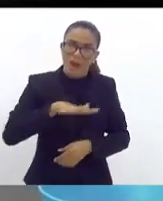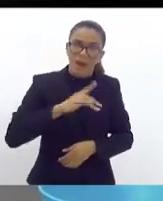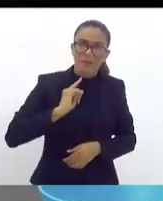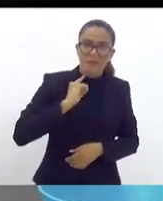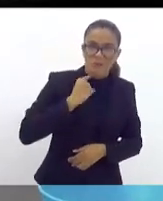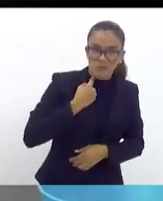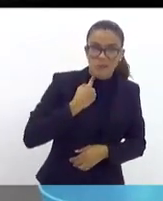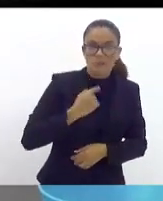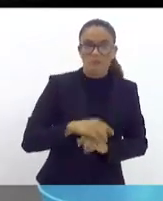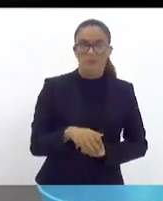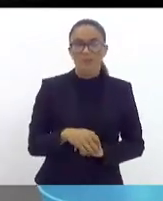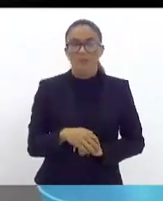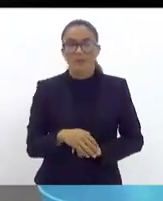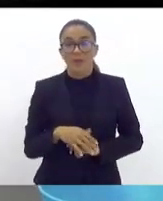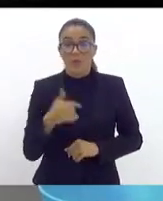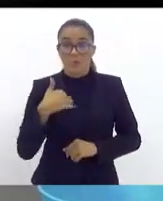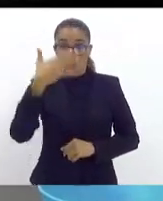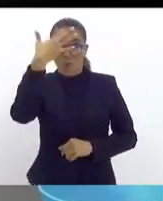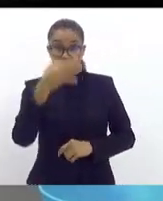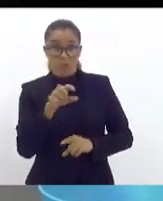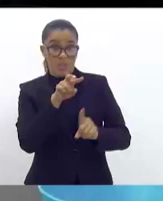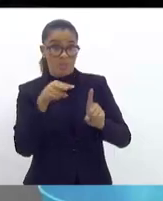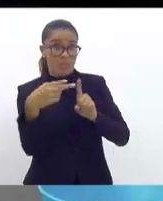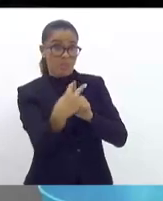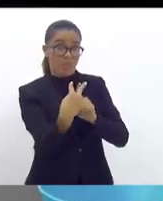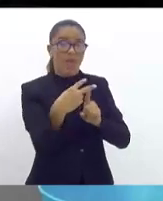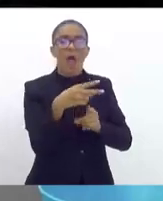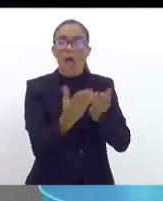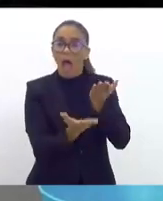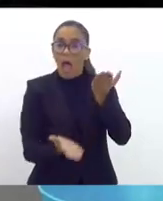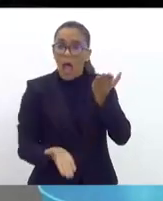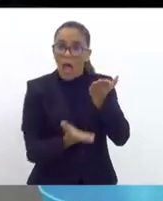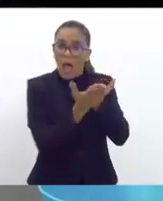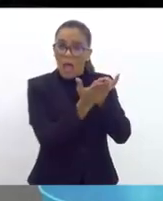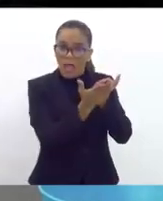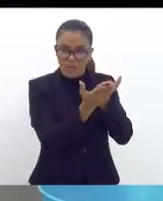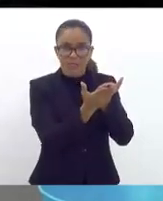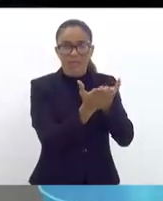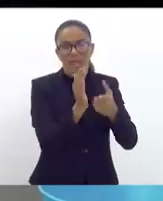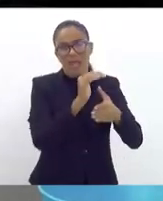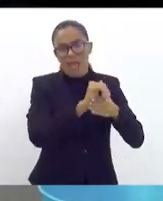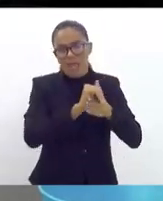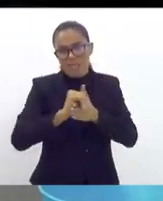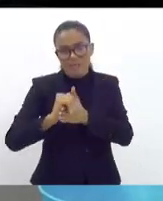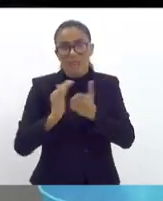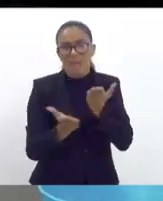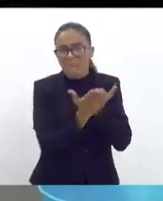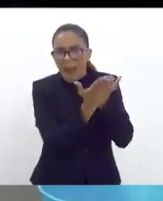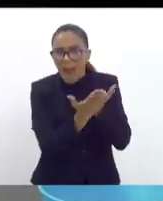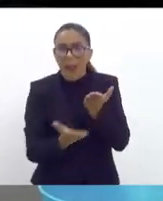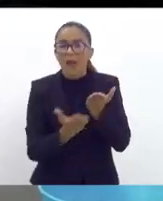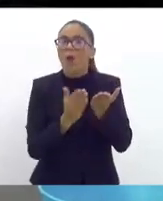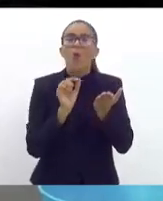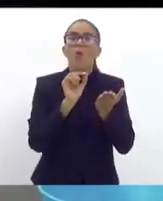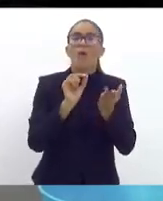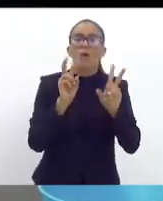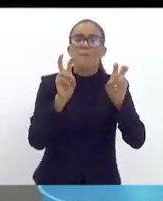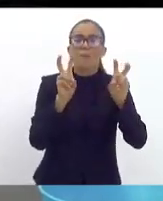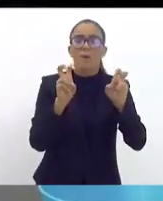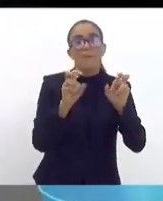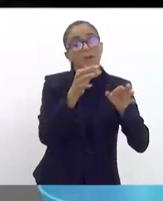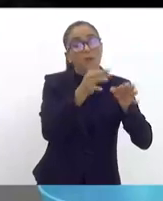exemplo no meu entendimento anexação diz respeito ao momento que